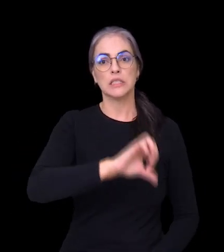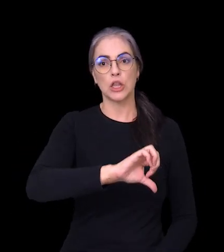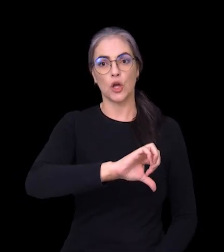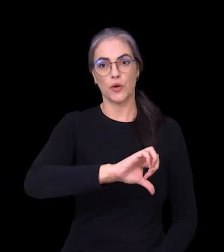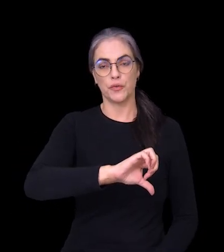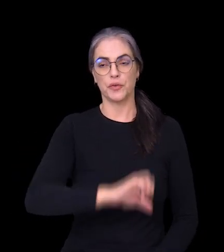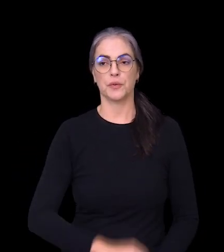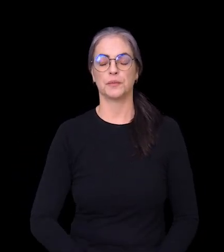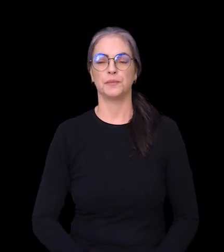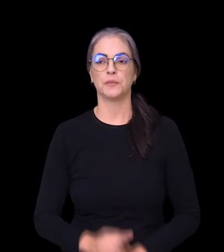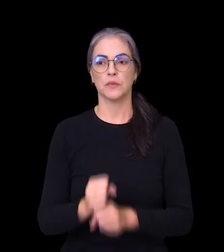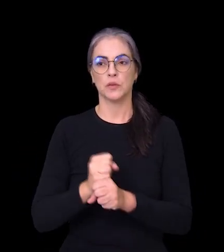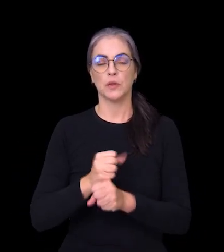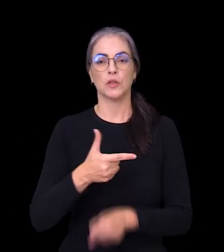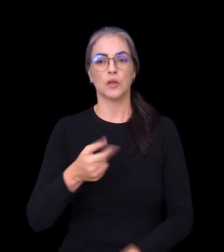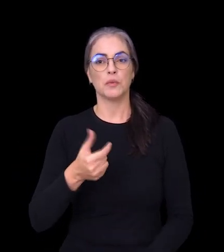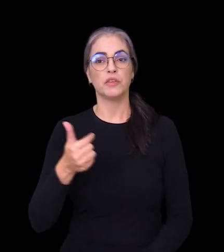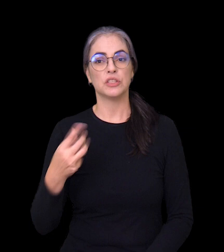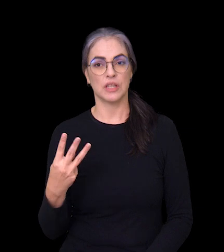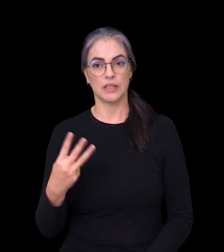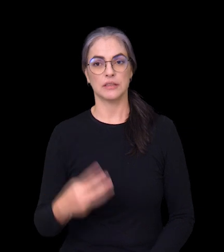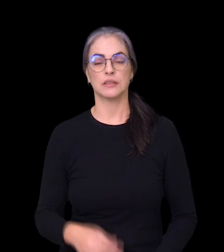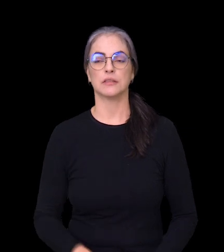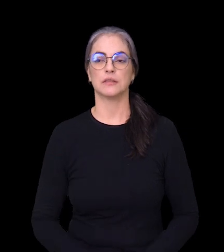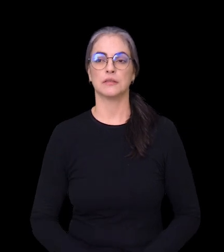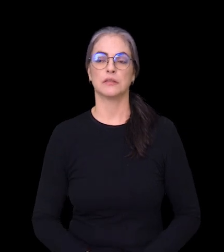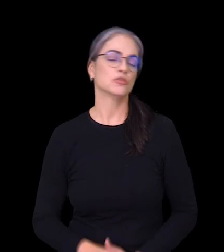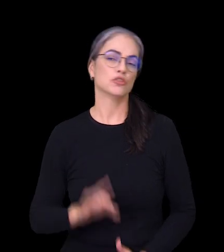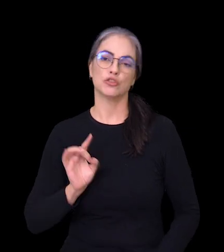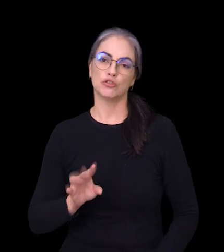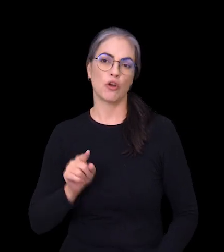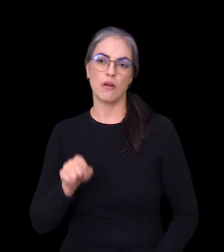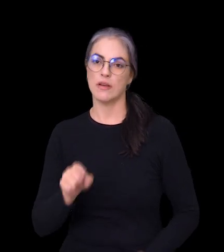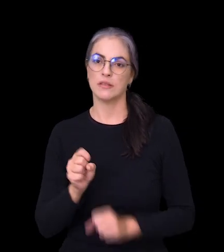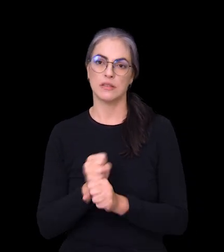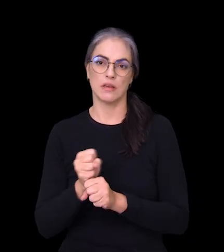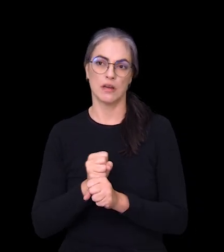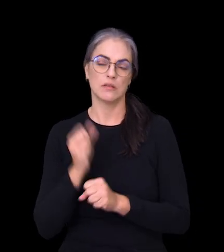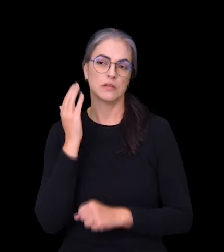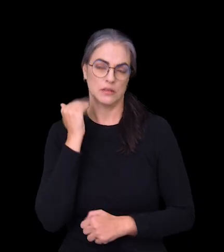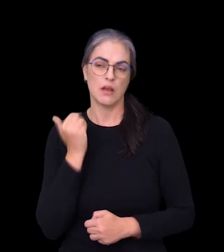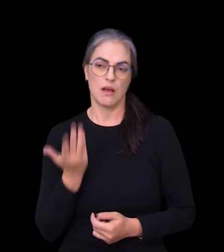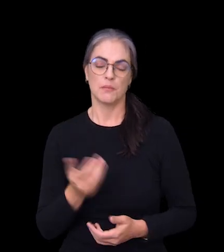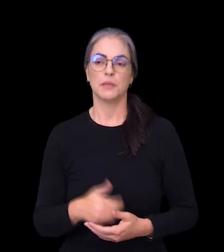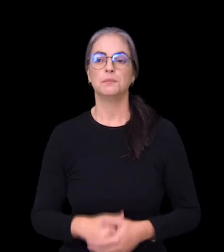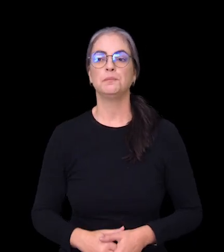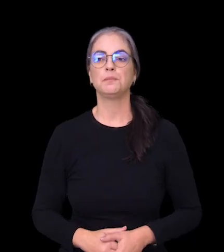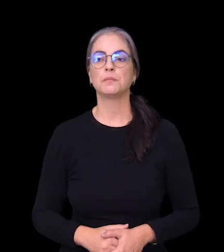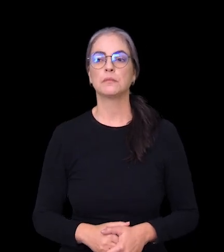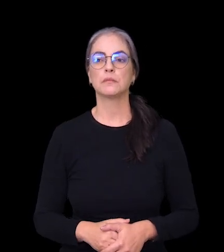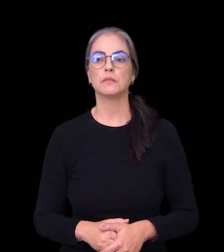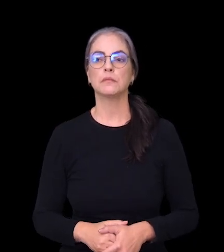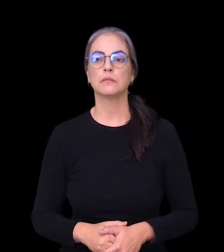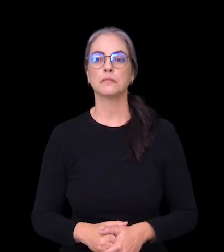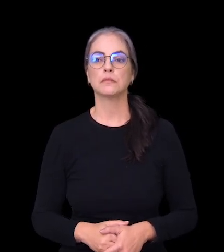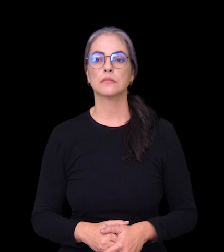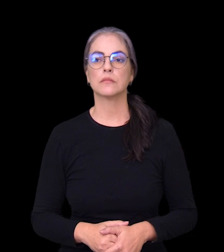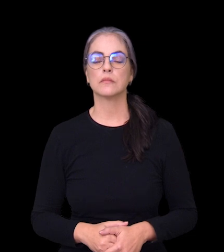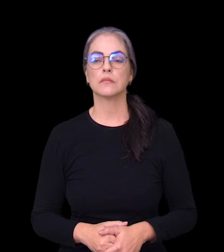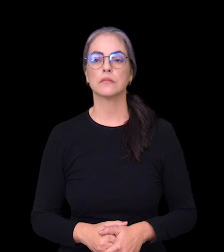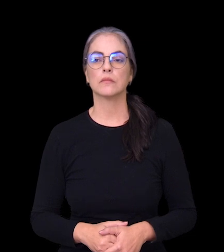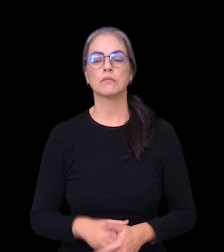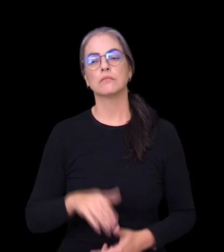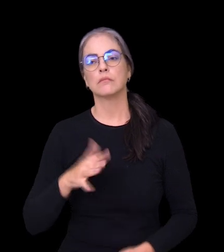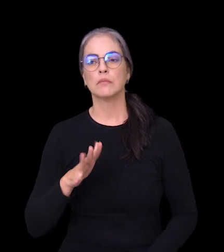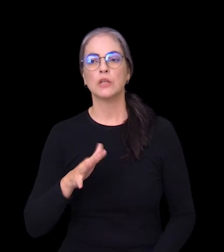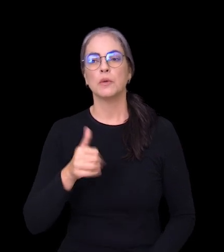de 2023. Nós temos esses dados do Sistema de Informações de Nascidos Vivos. Então a gente pode ver aqui que cerca